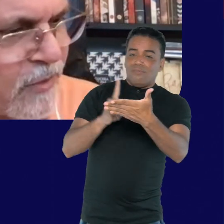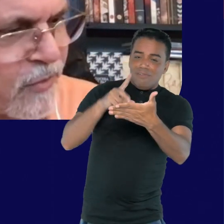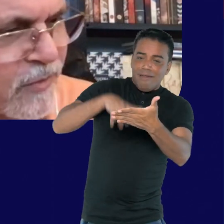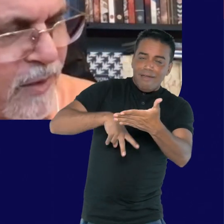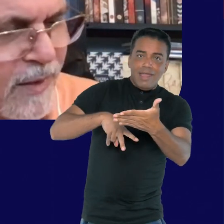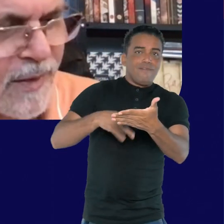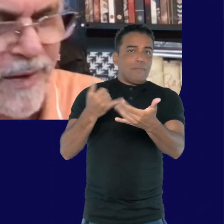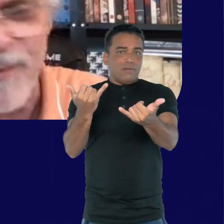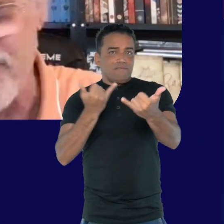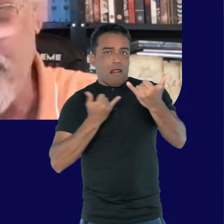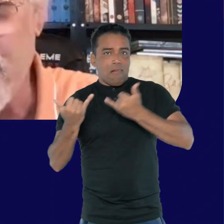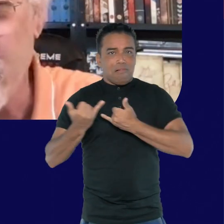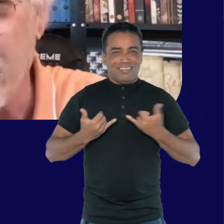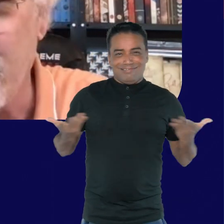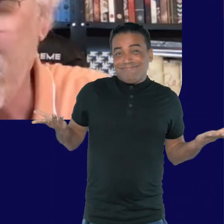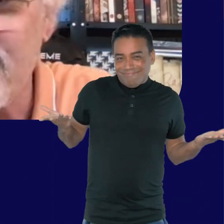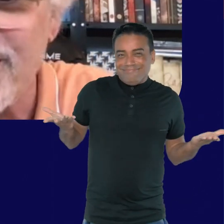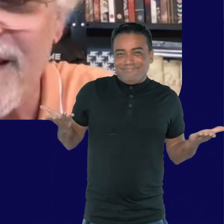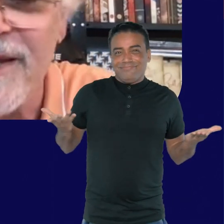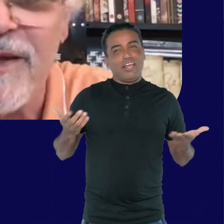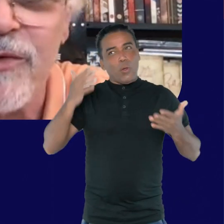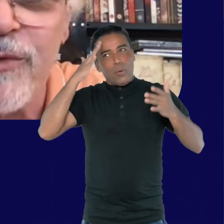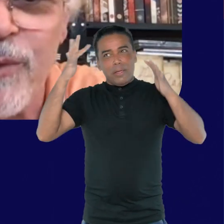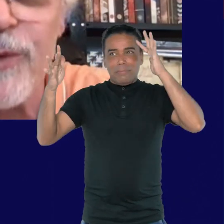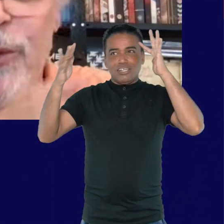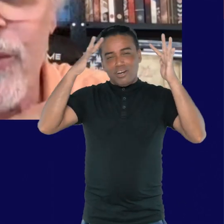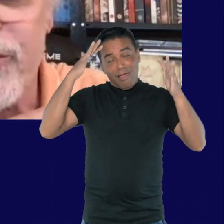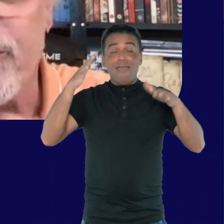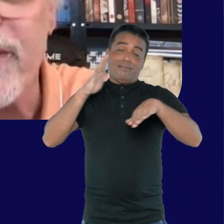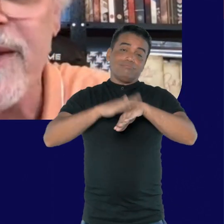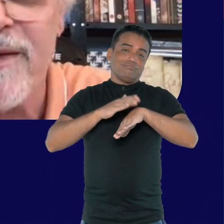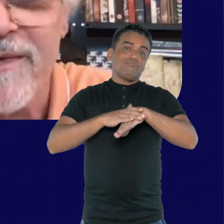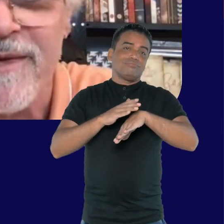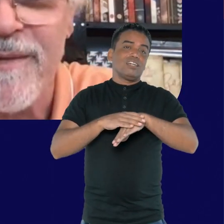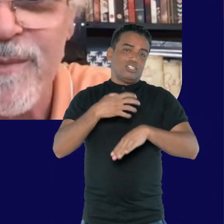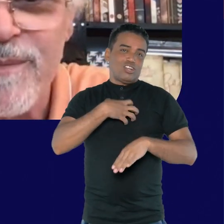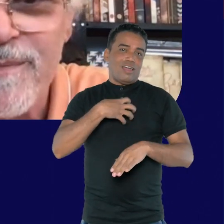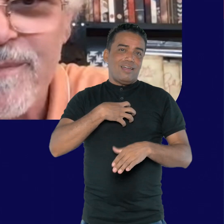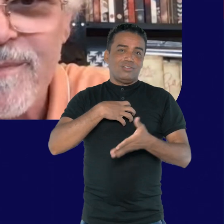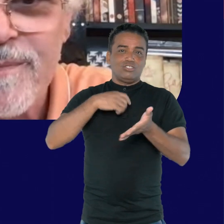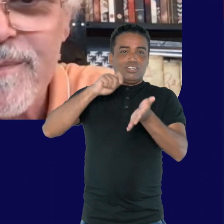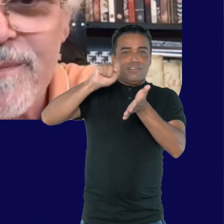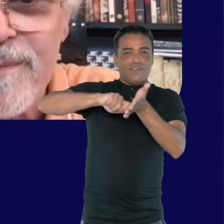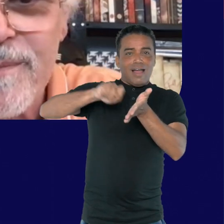dizer isso, mas eu imaginei isso quando construí assim.